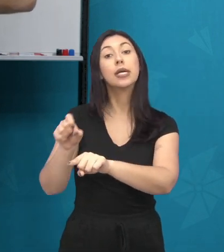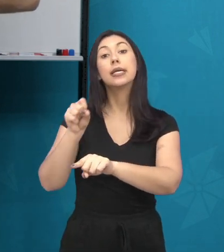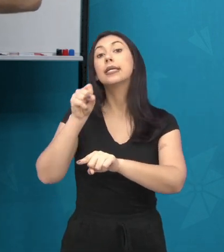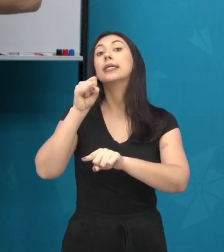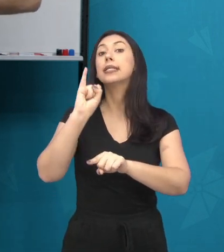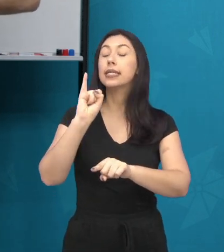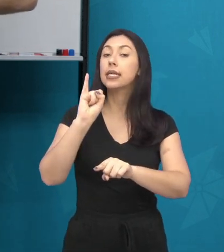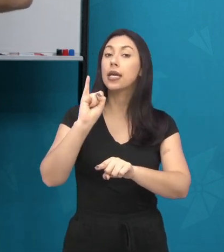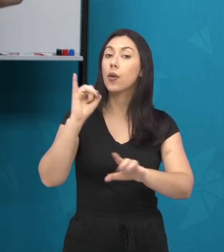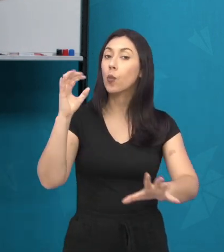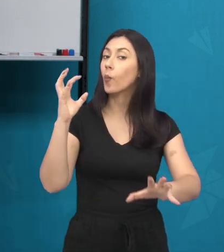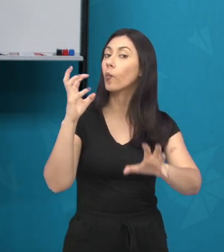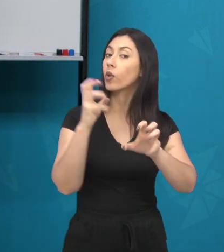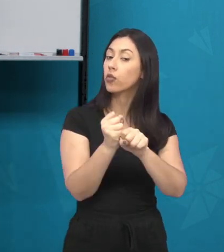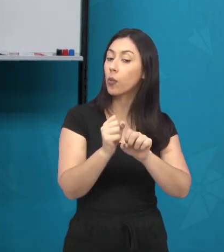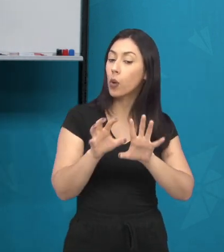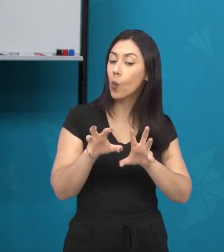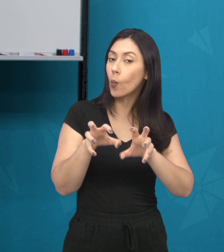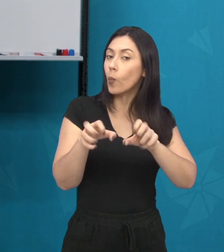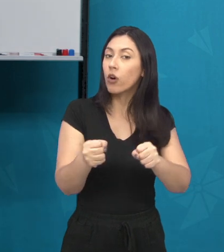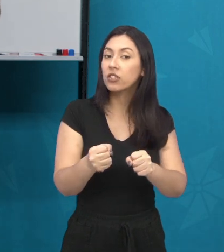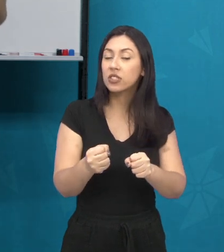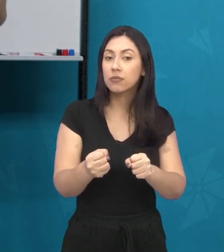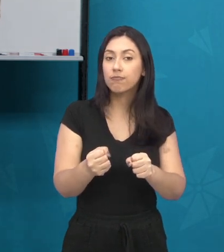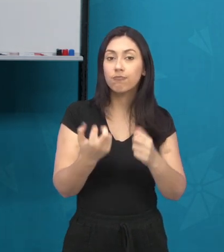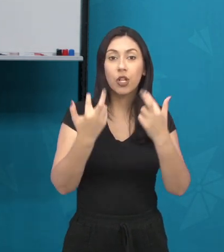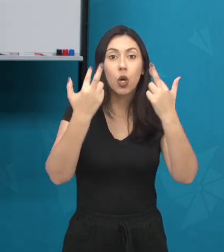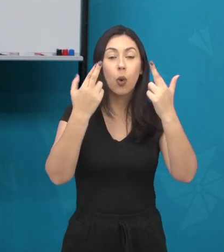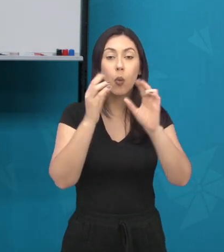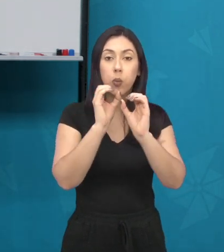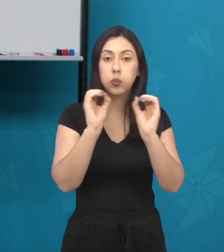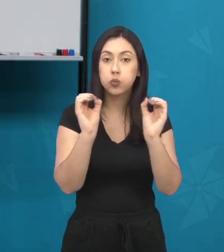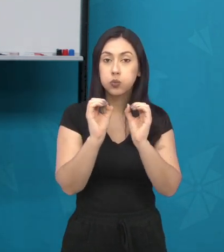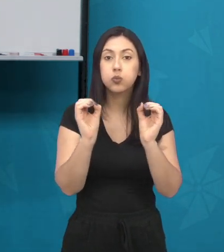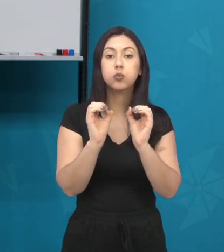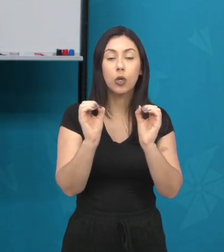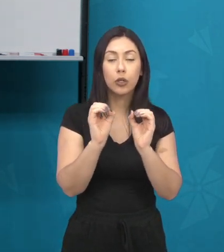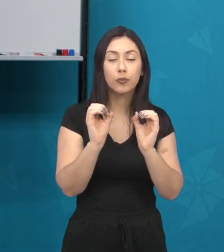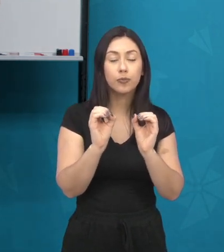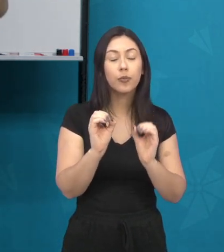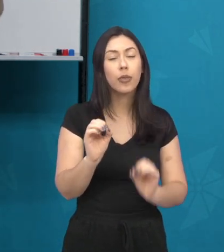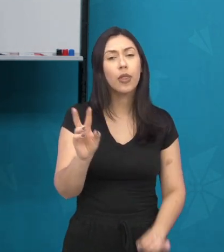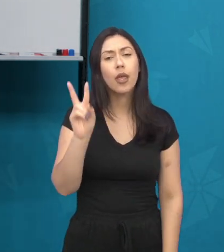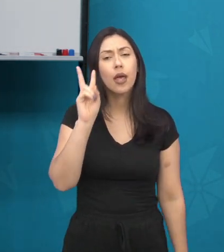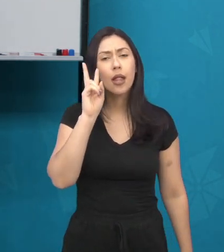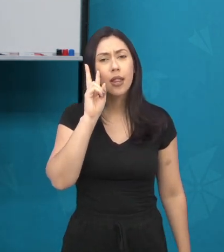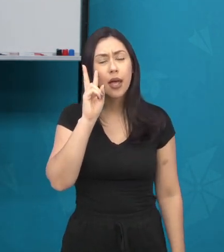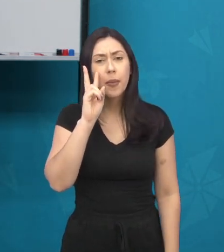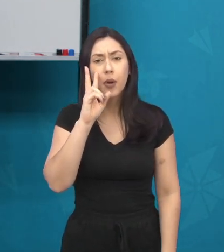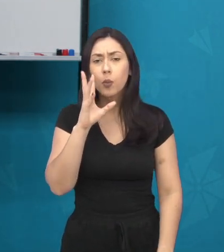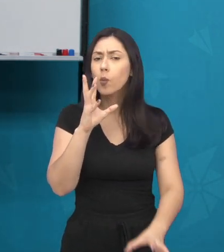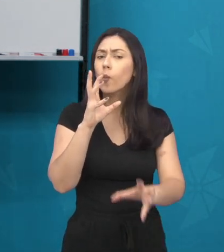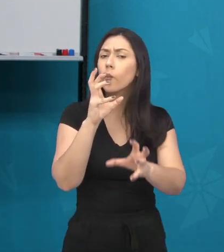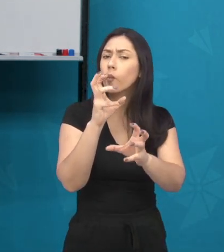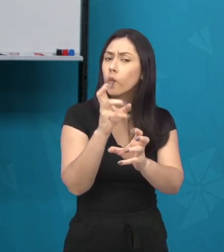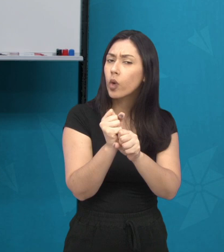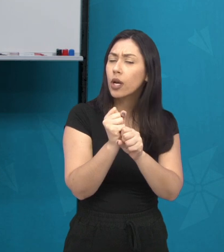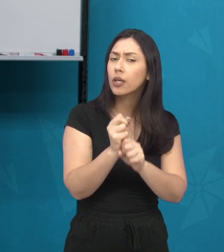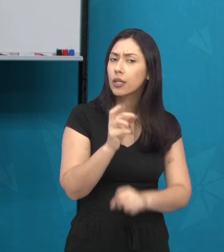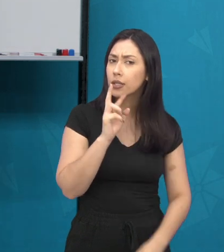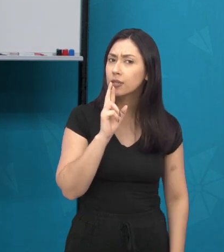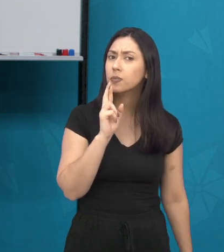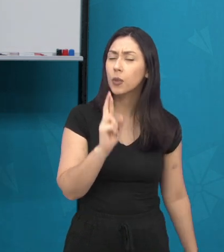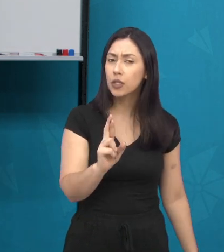for nula galera é o seguinte lembra do conceito de resultante resultante é o somatório